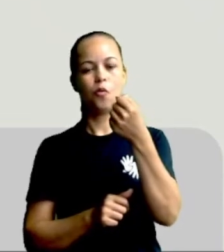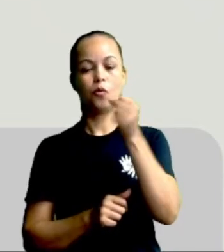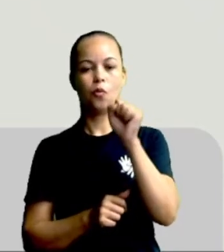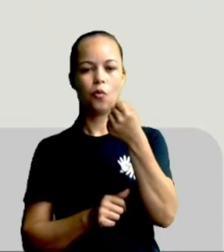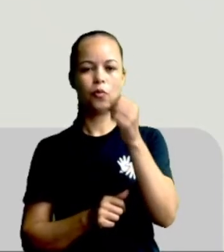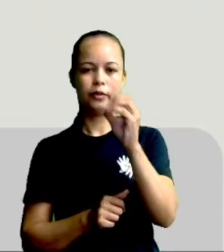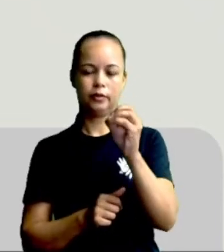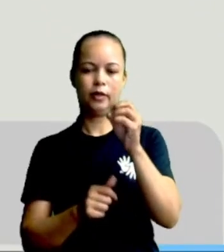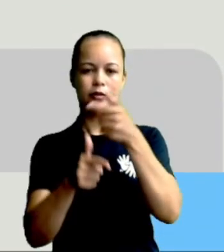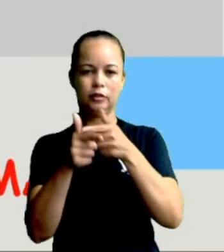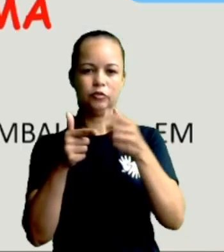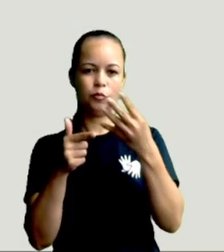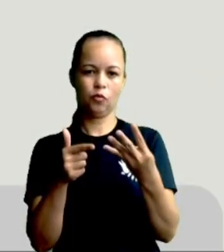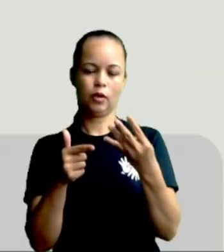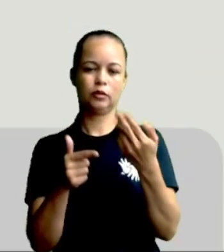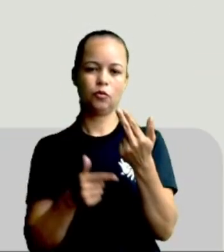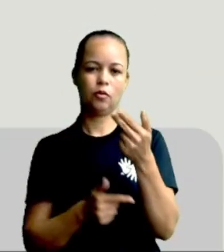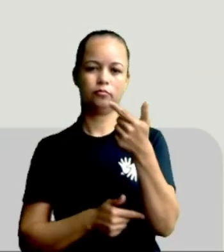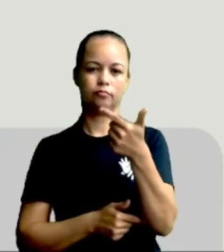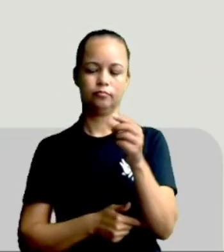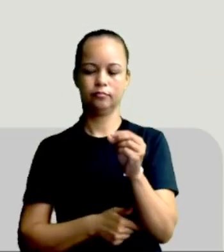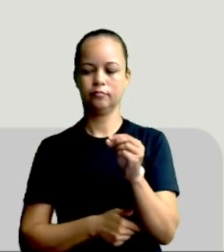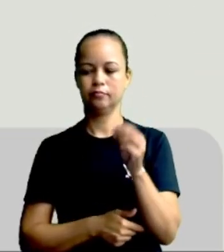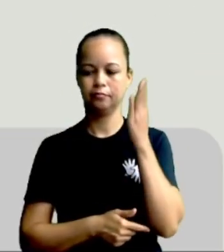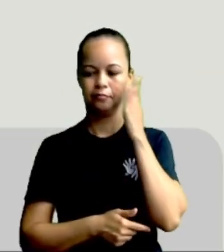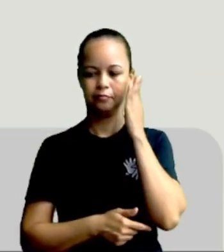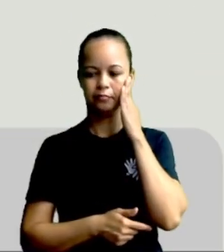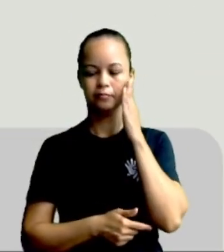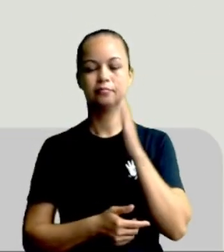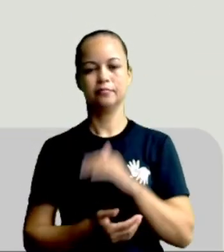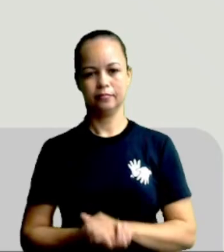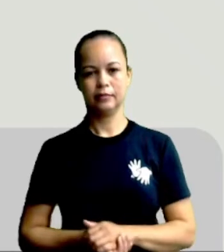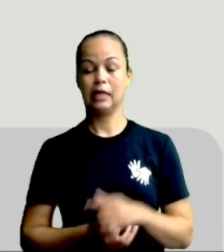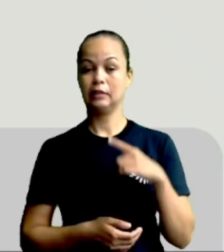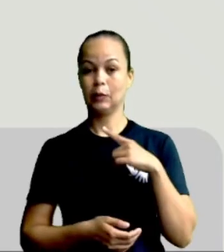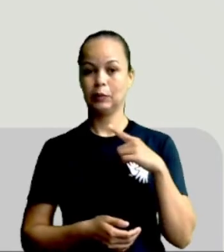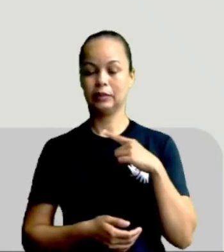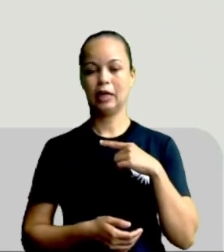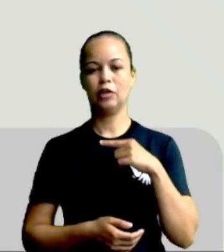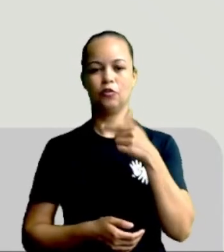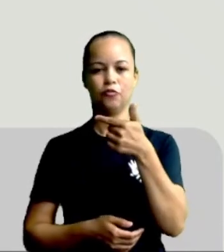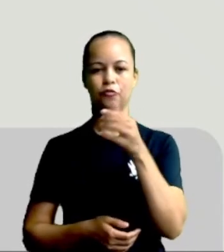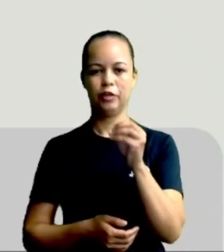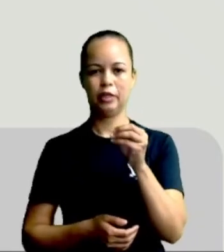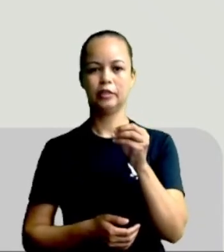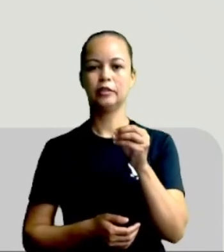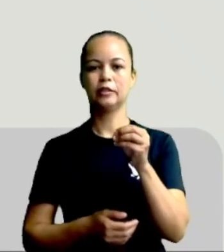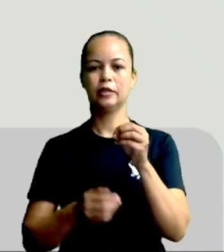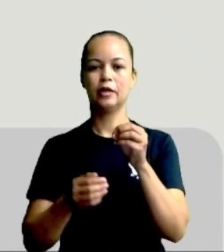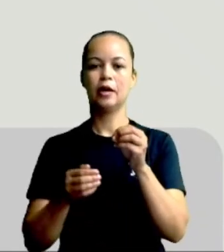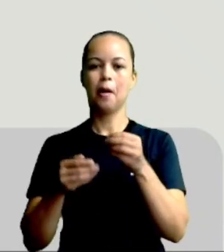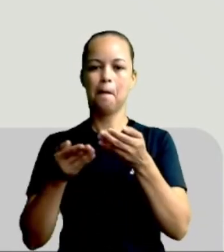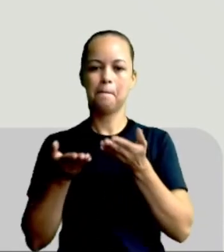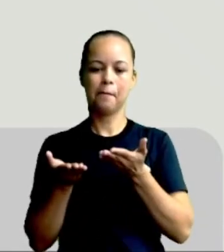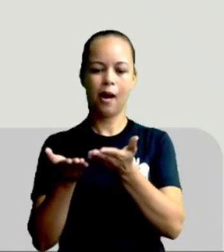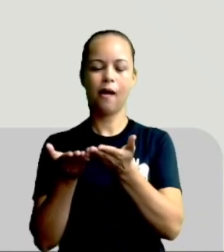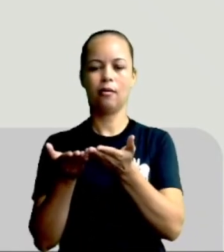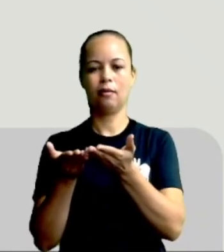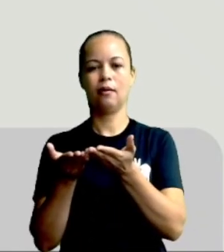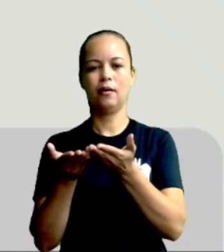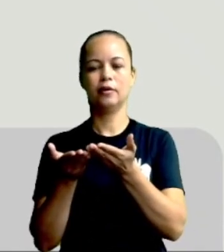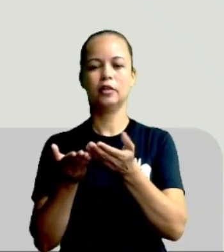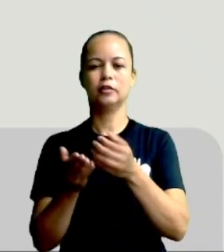servidos 425 picolés pela manhã e 595 à tarde. E ele diz que todos os